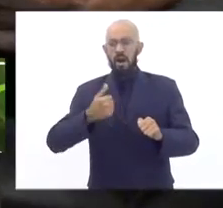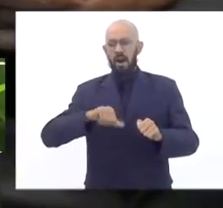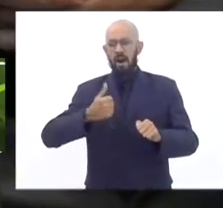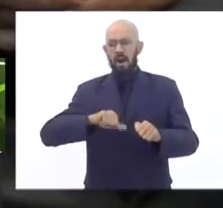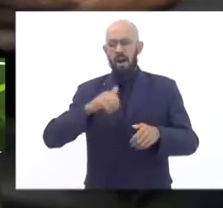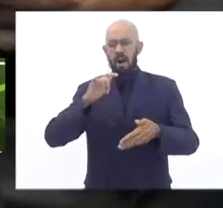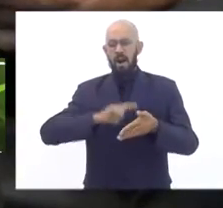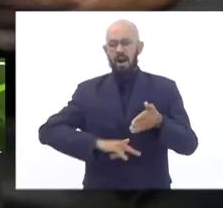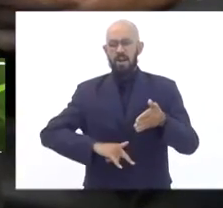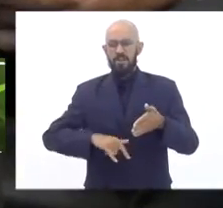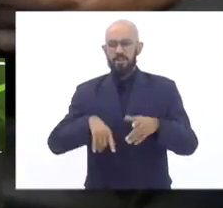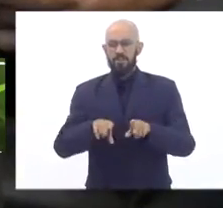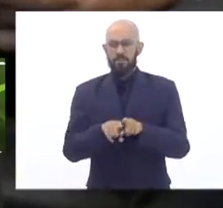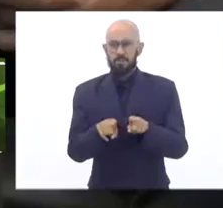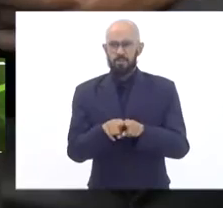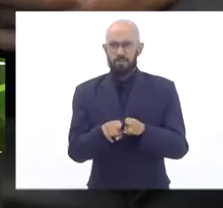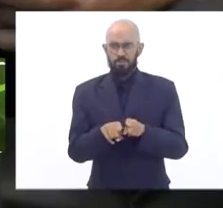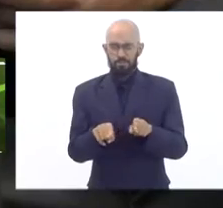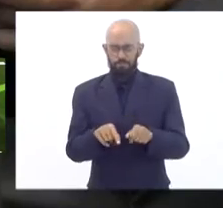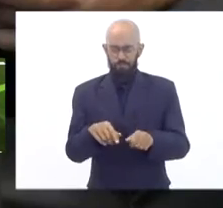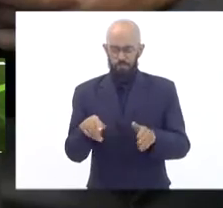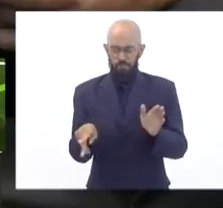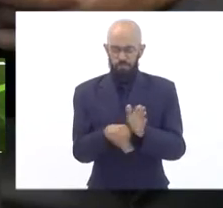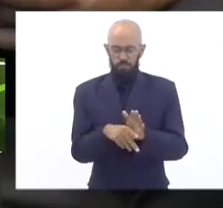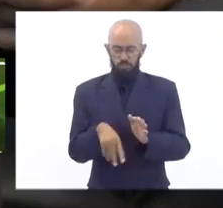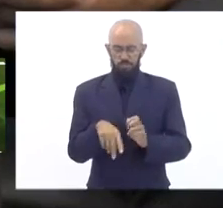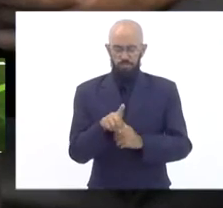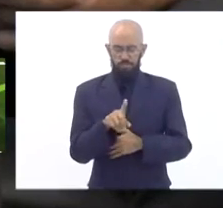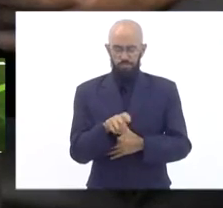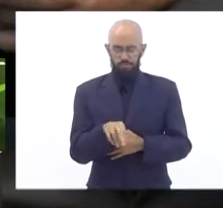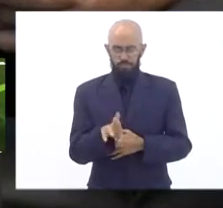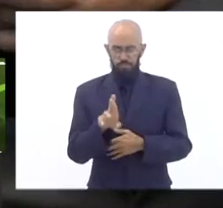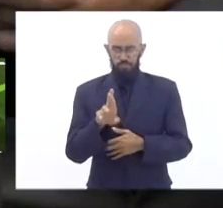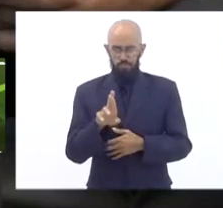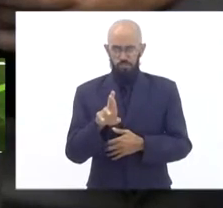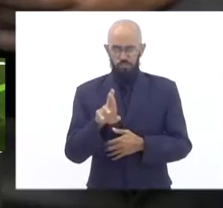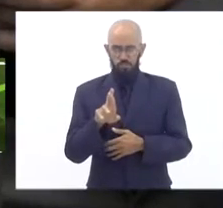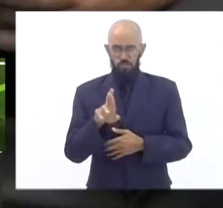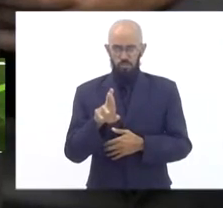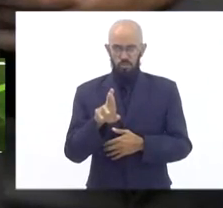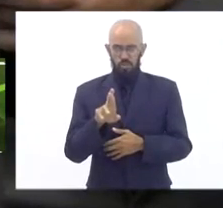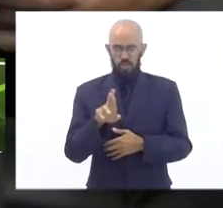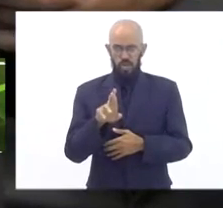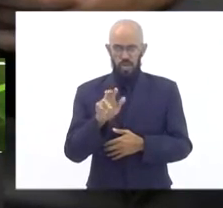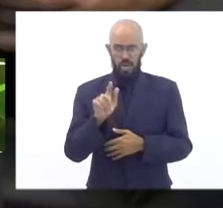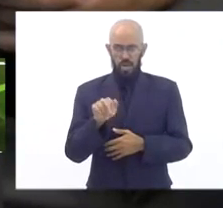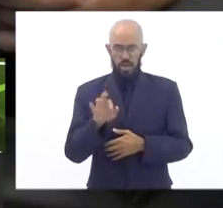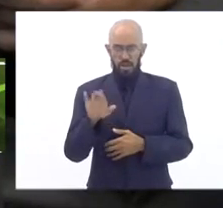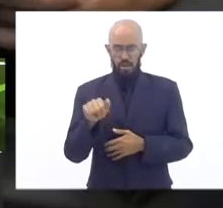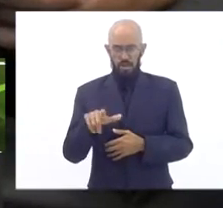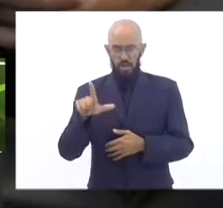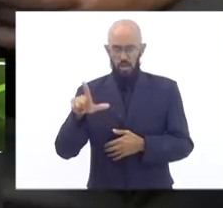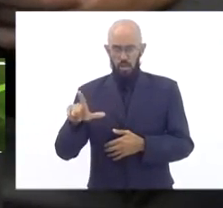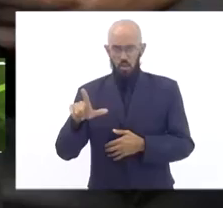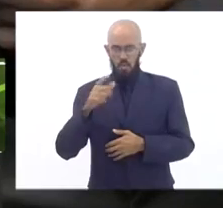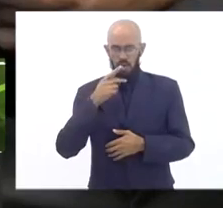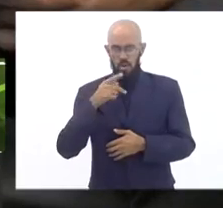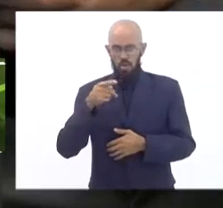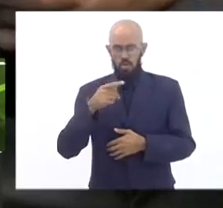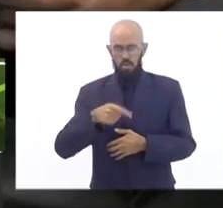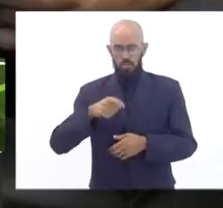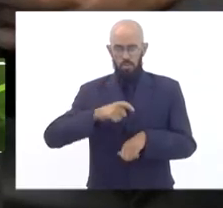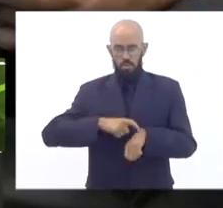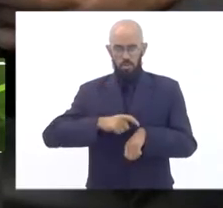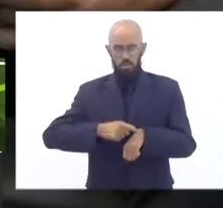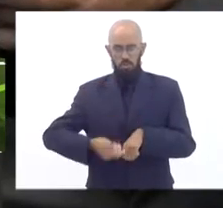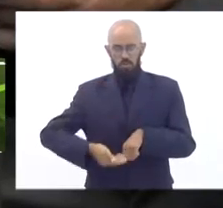documentos. Por outro lado, a própria doutora Raquel nos colocou aqui que, em momentos anteriores, né,